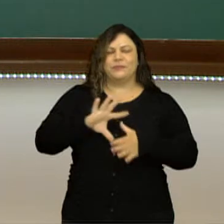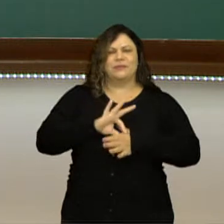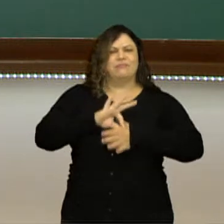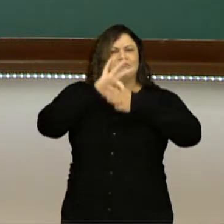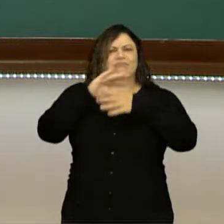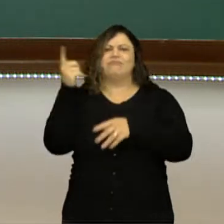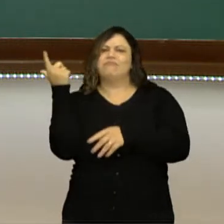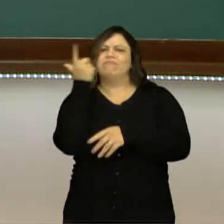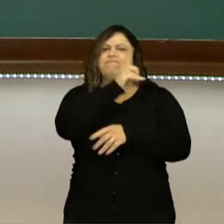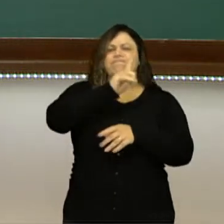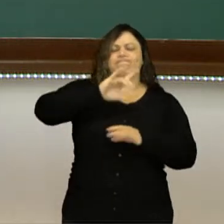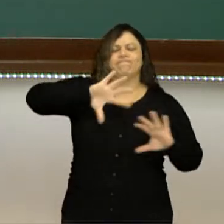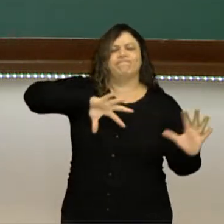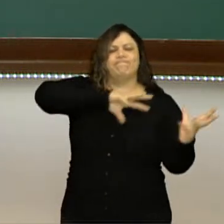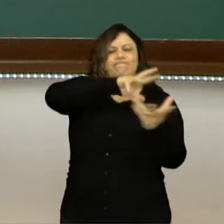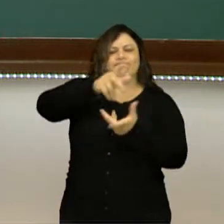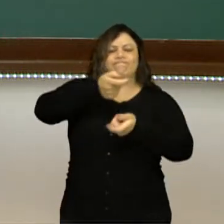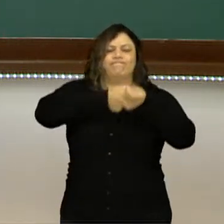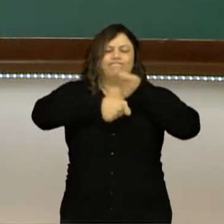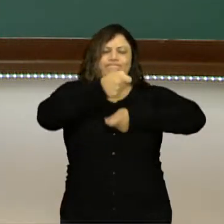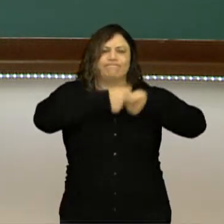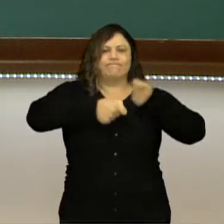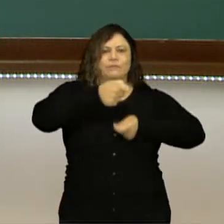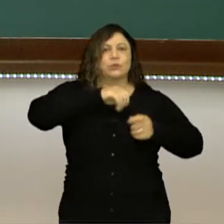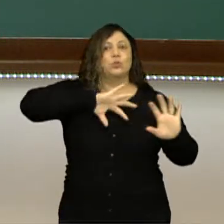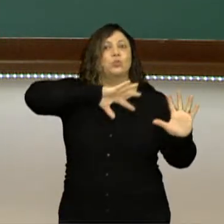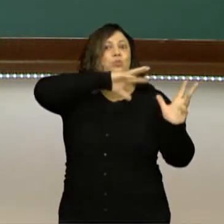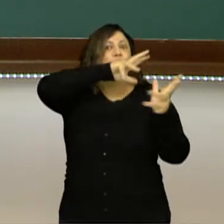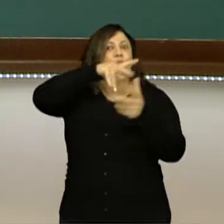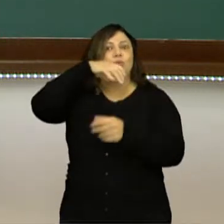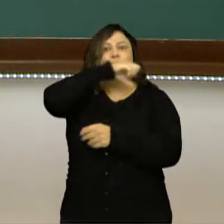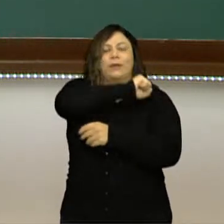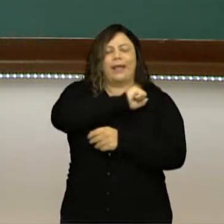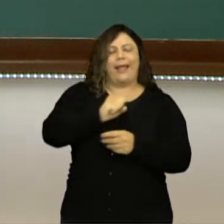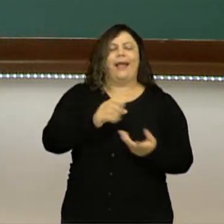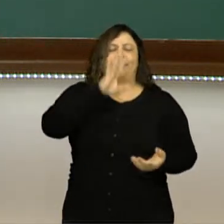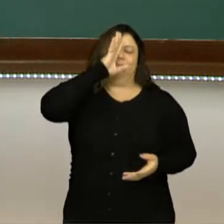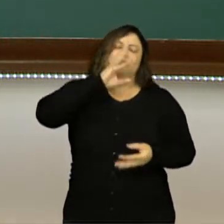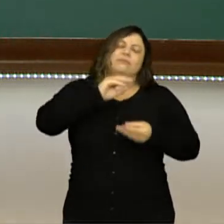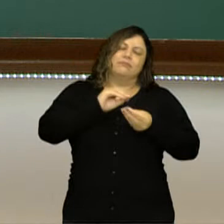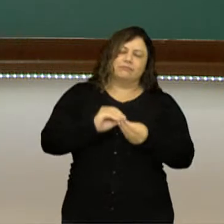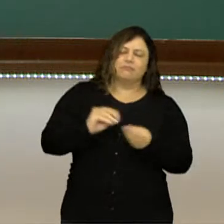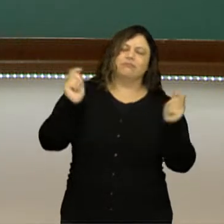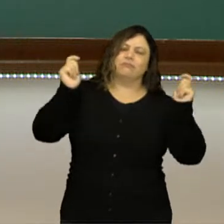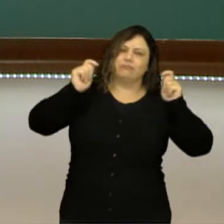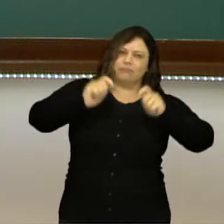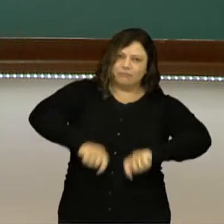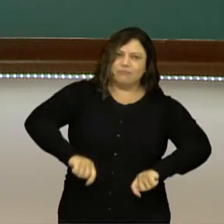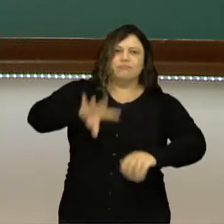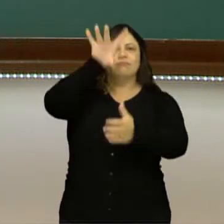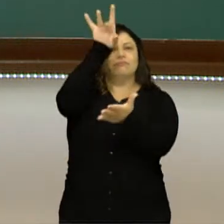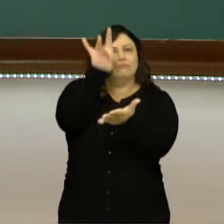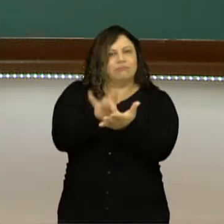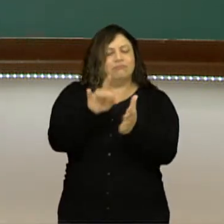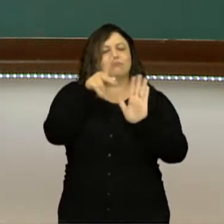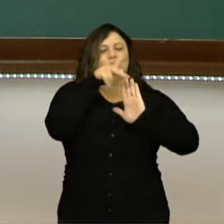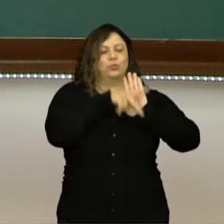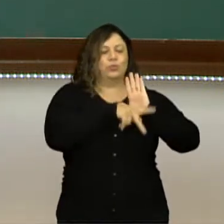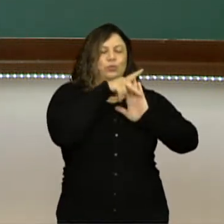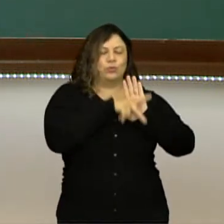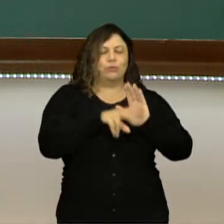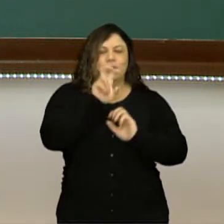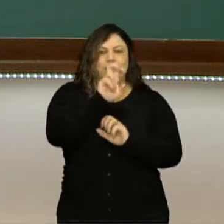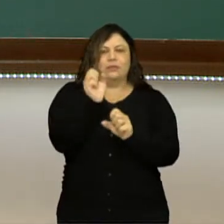mundial rapidamente. E isso foi dando resultados efetivos ao longo do tempo. Os planos